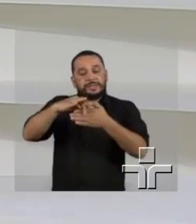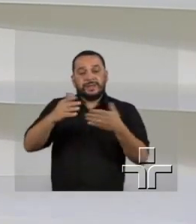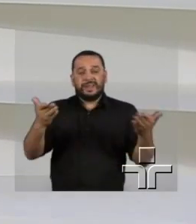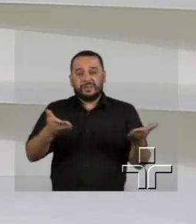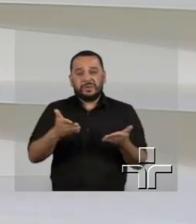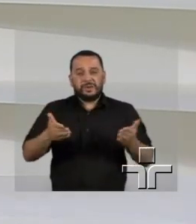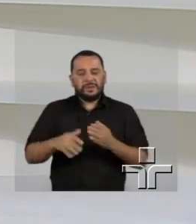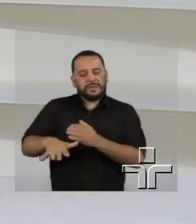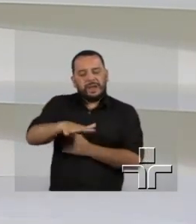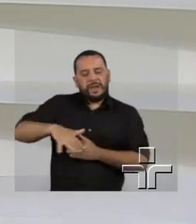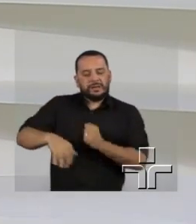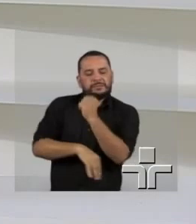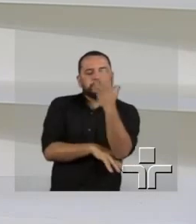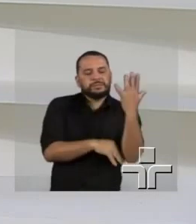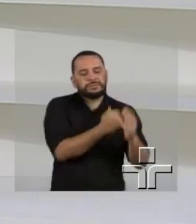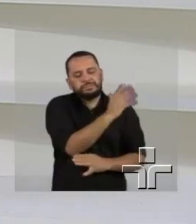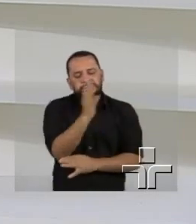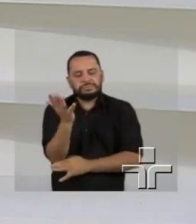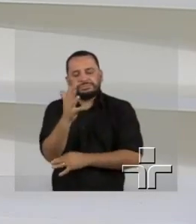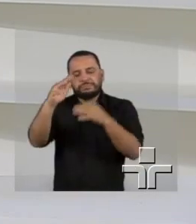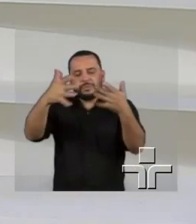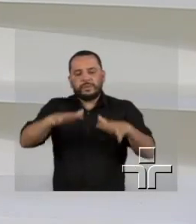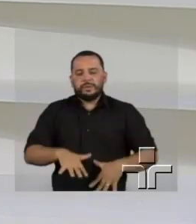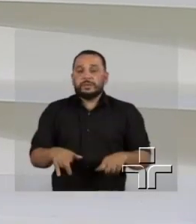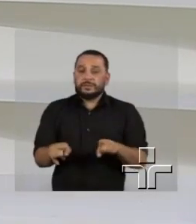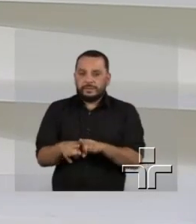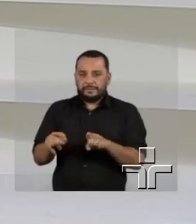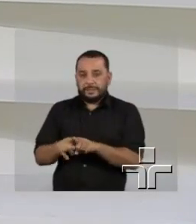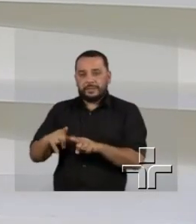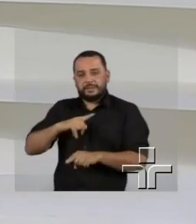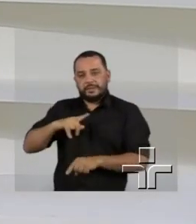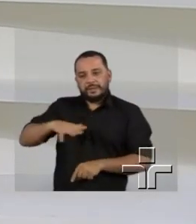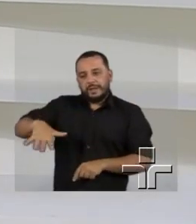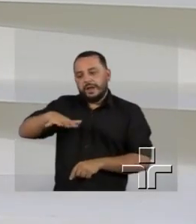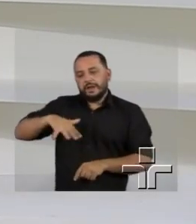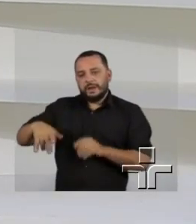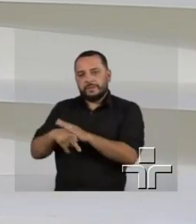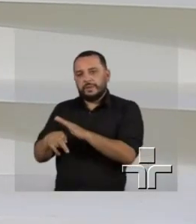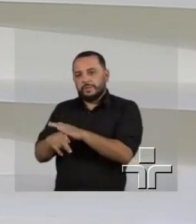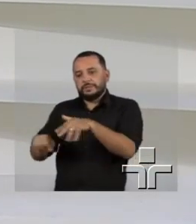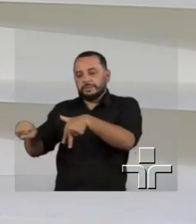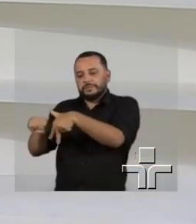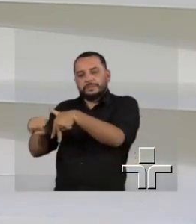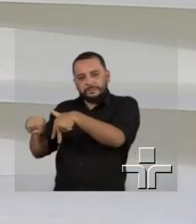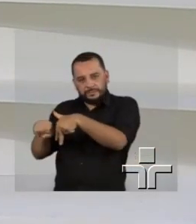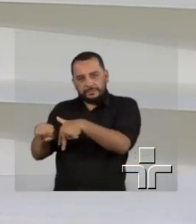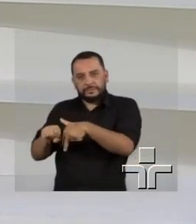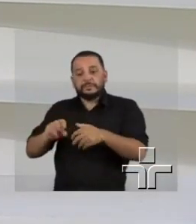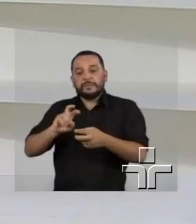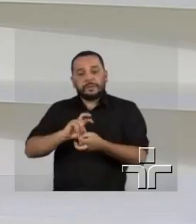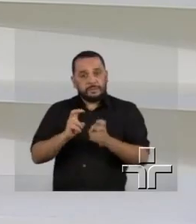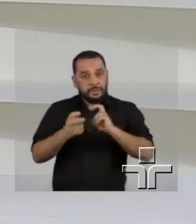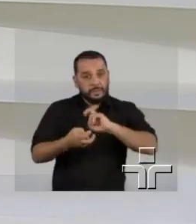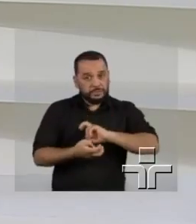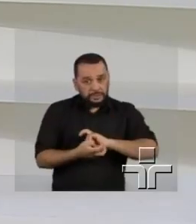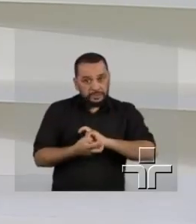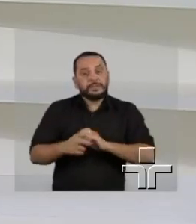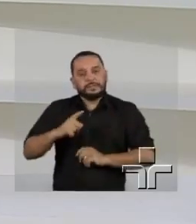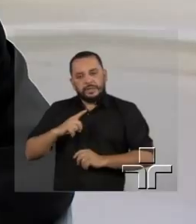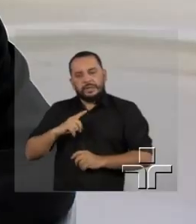100% crime, não tem conversa. Não? Você tem que tratar como da mesma forma. Não é só porque ela